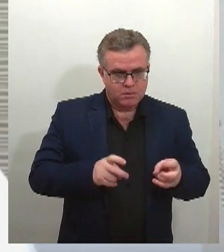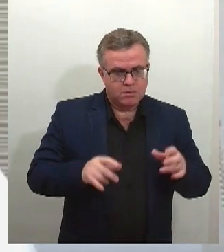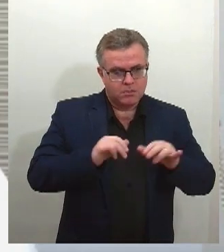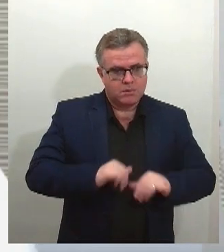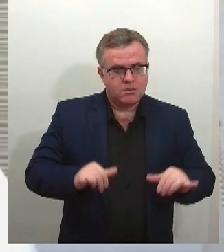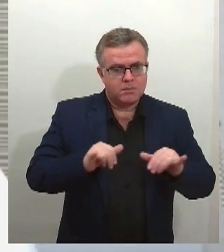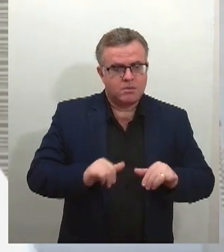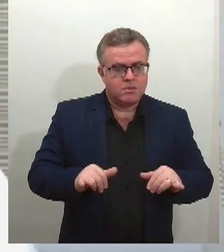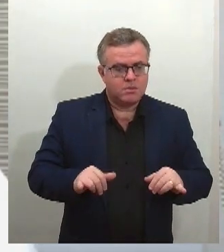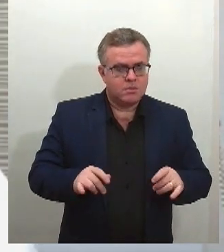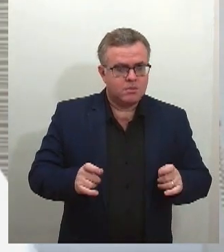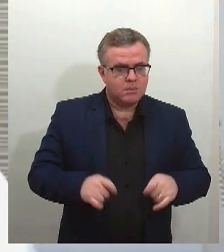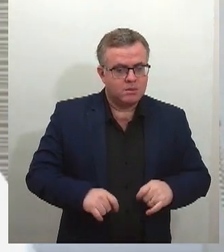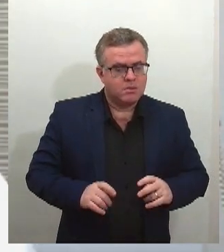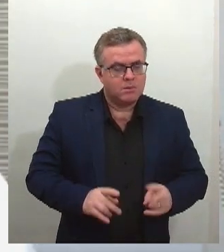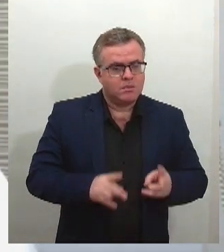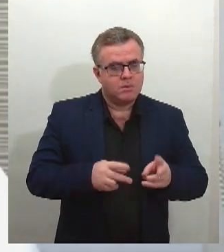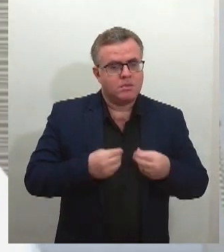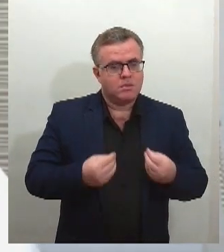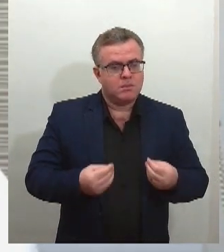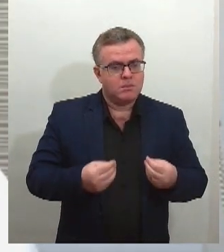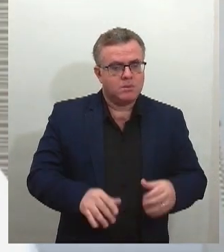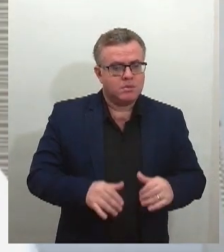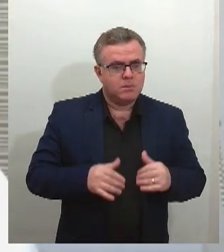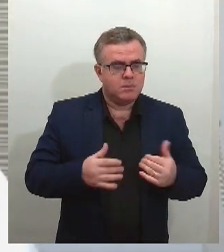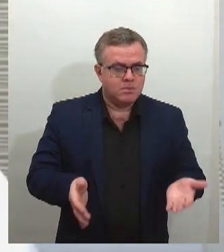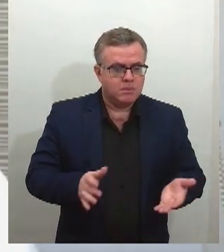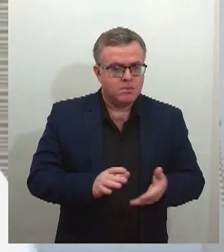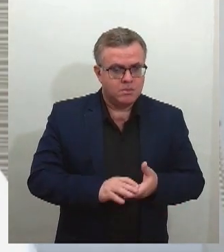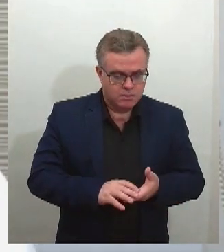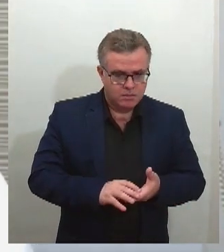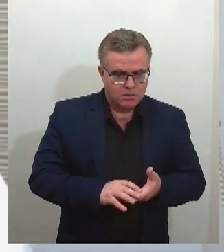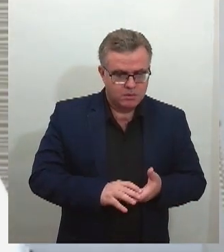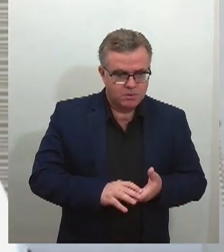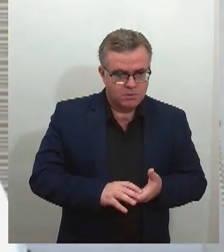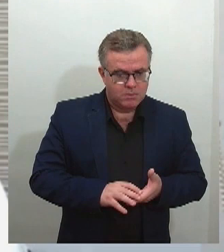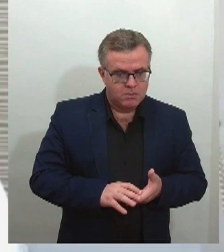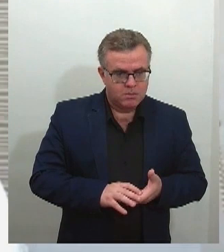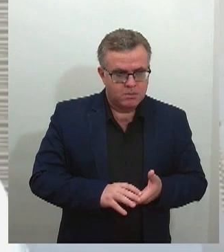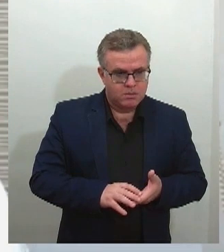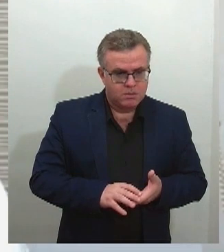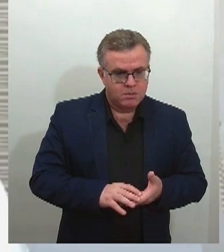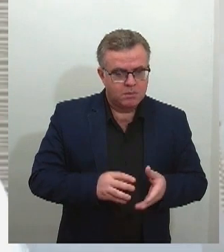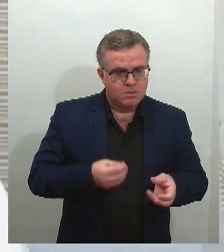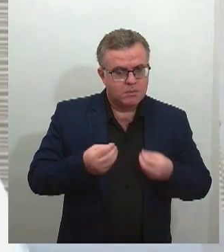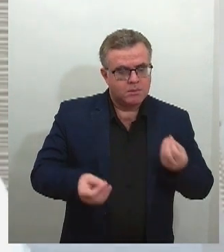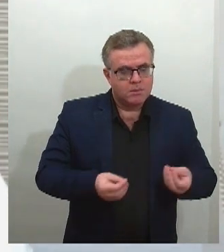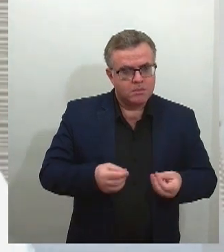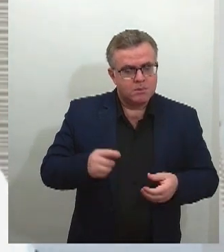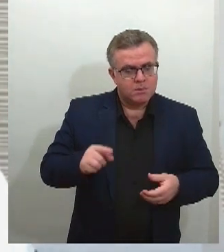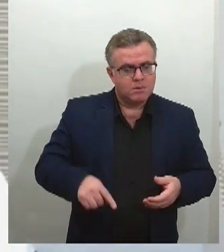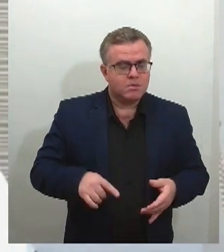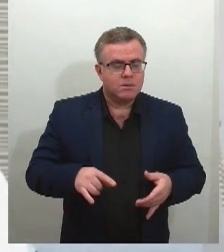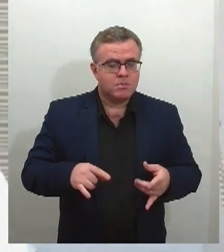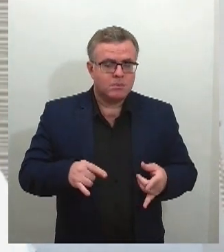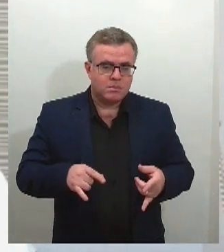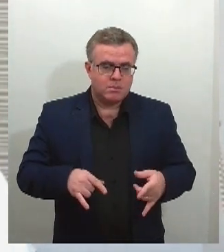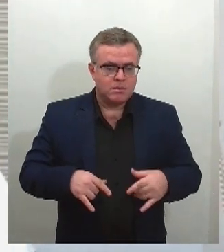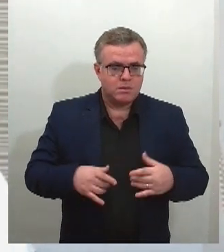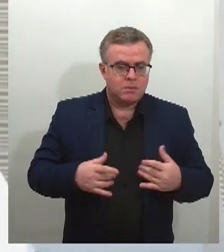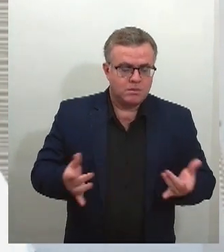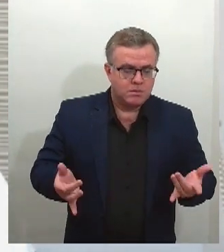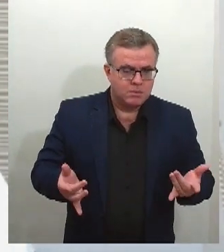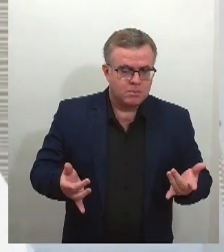E associado à conscientização. Porque, por exemplo, o preservativo só vai recobrir o pênis. E